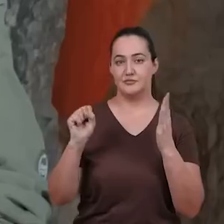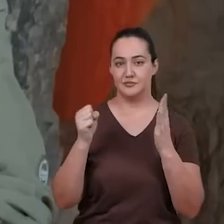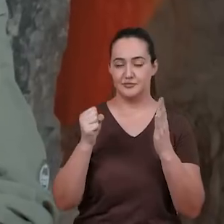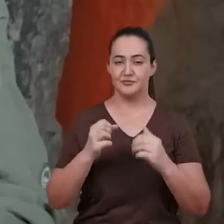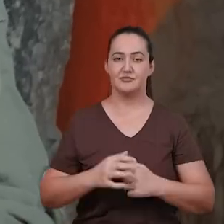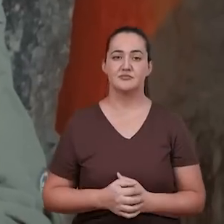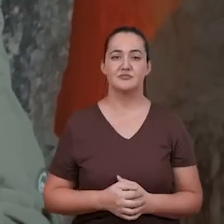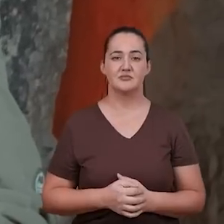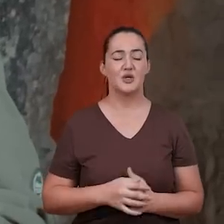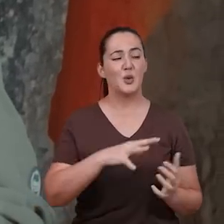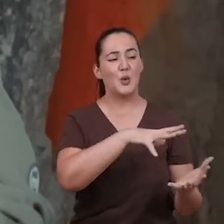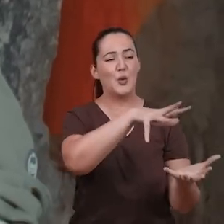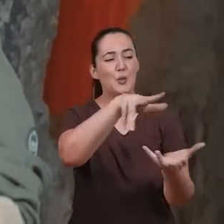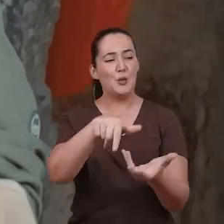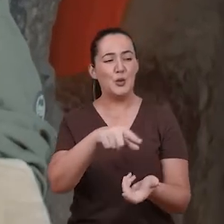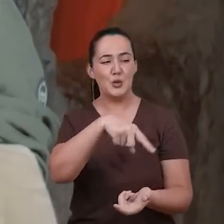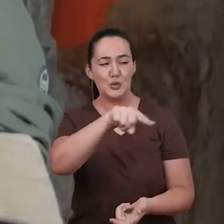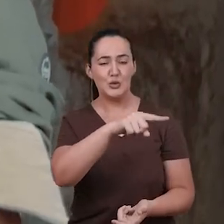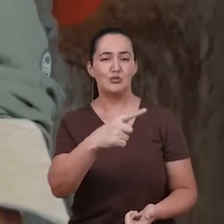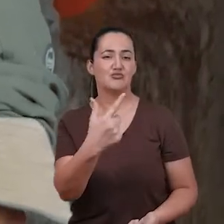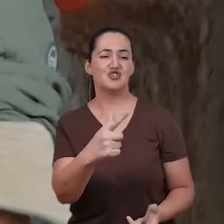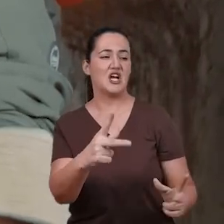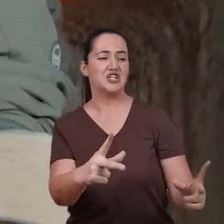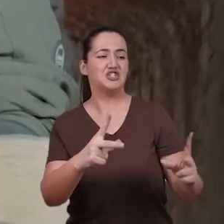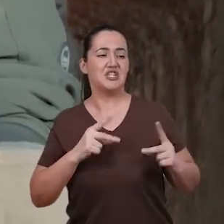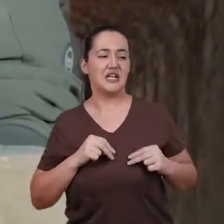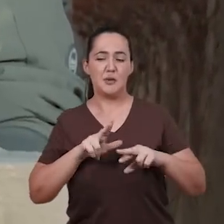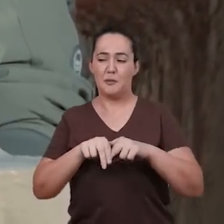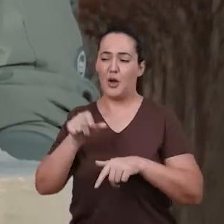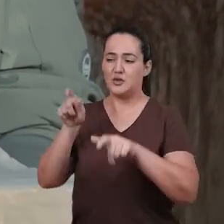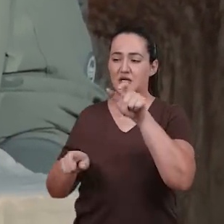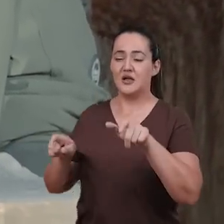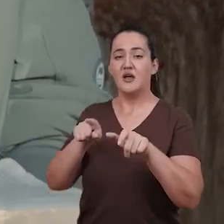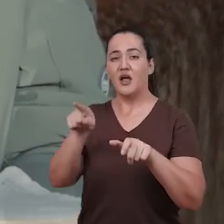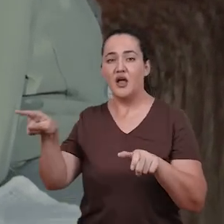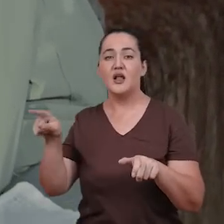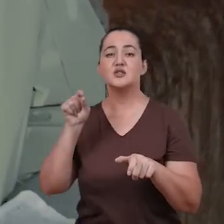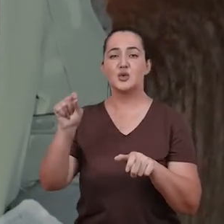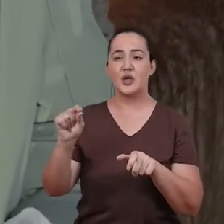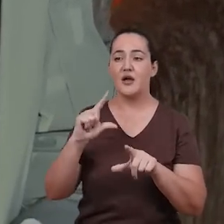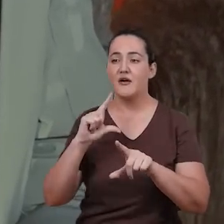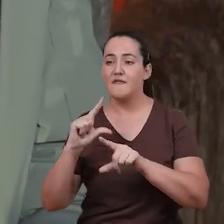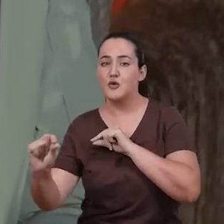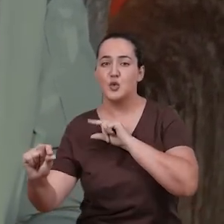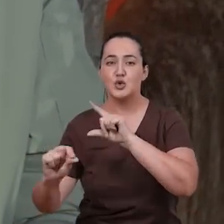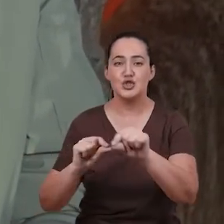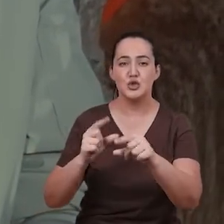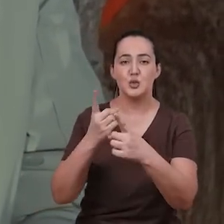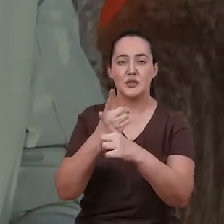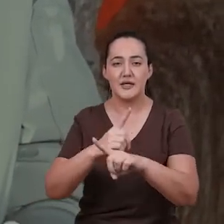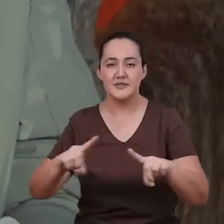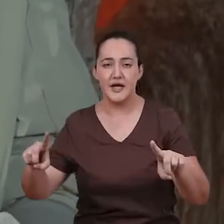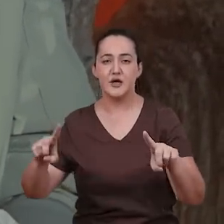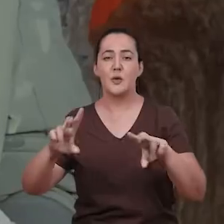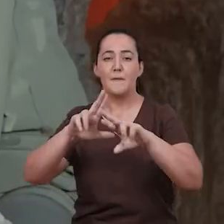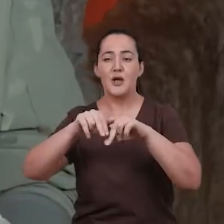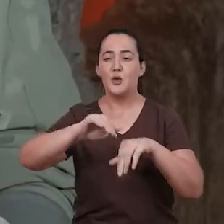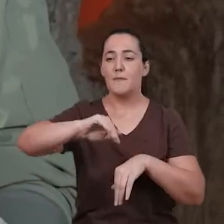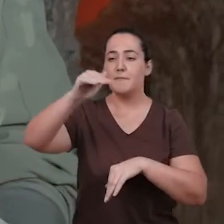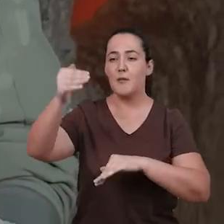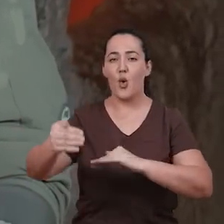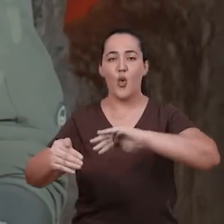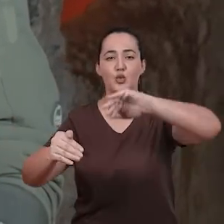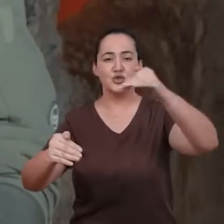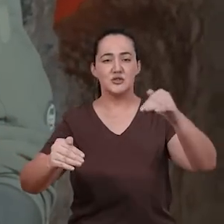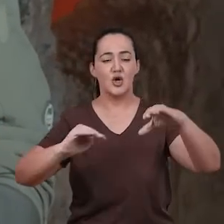38. O mundo não era digno deles. Andaram errantes pelos desertos, pelos